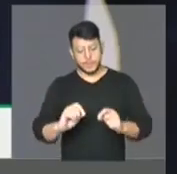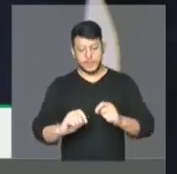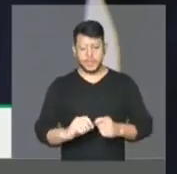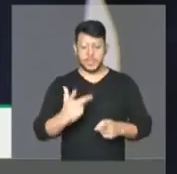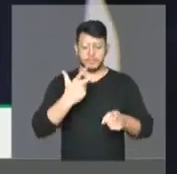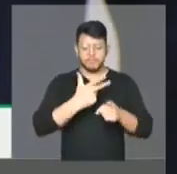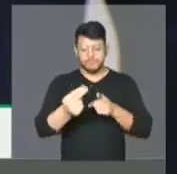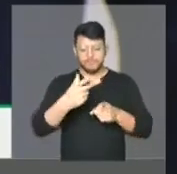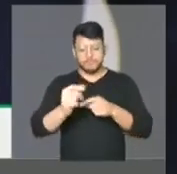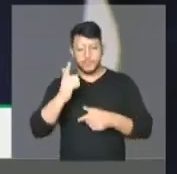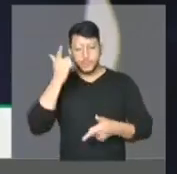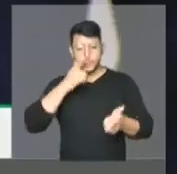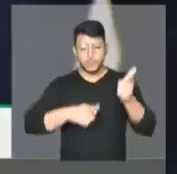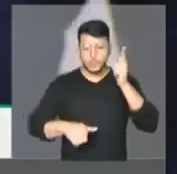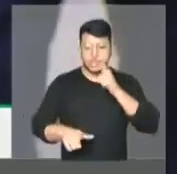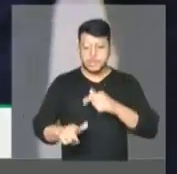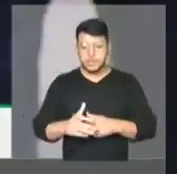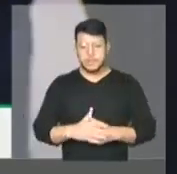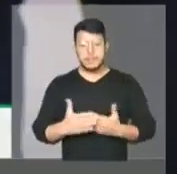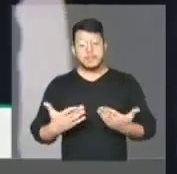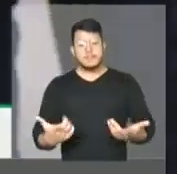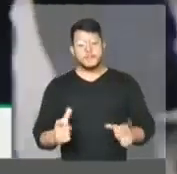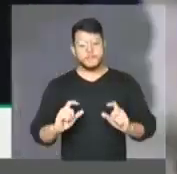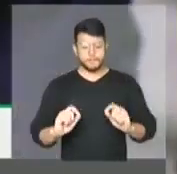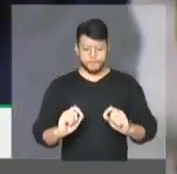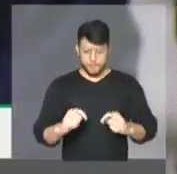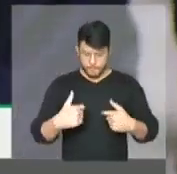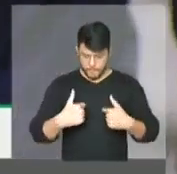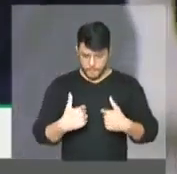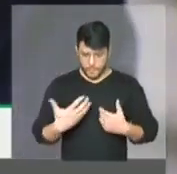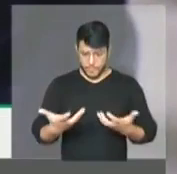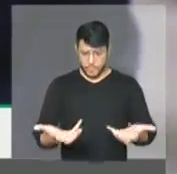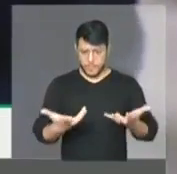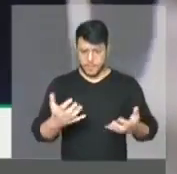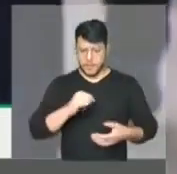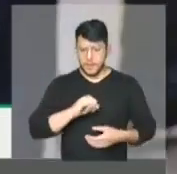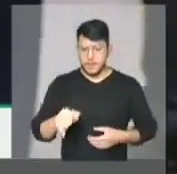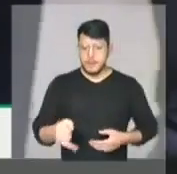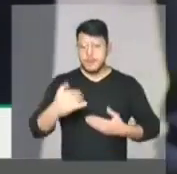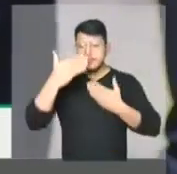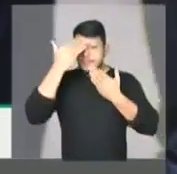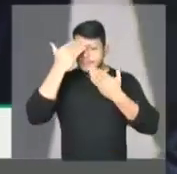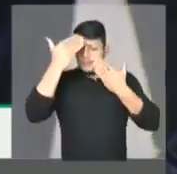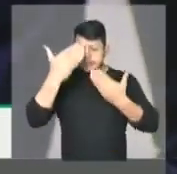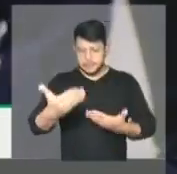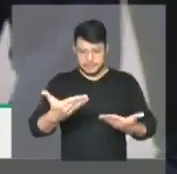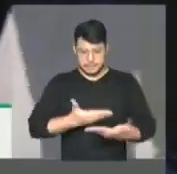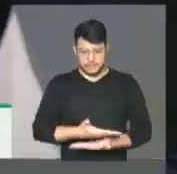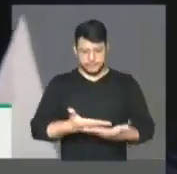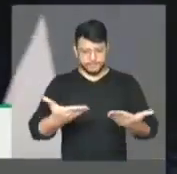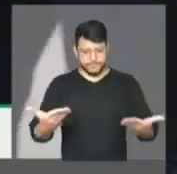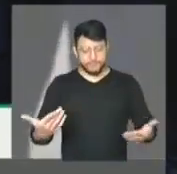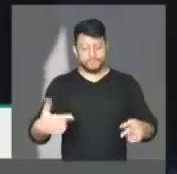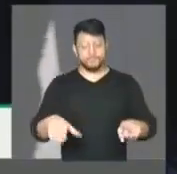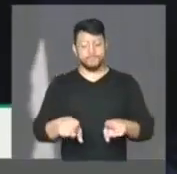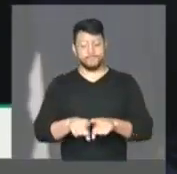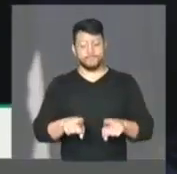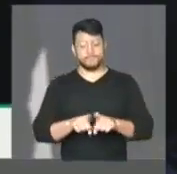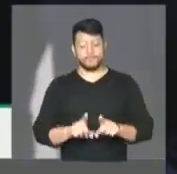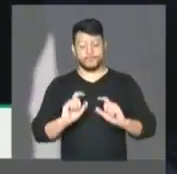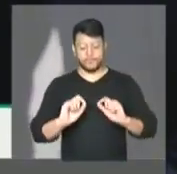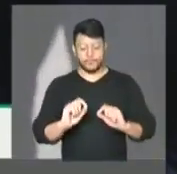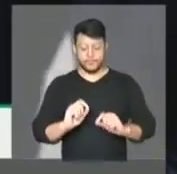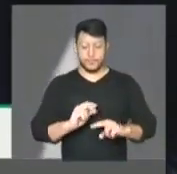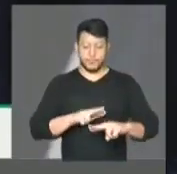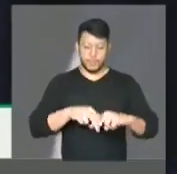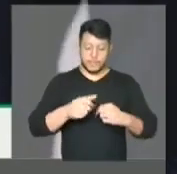colega de partido, seu liderado, eu quero cumprimentá-lo e agradecê-lo pela maneira